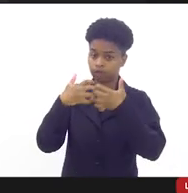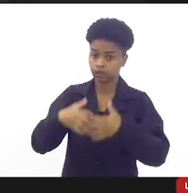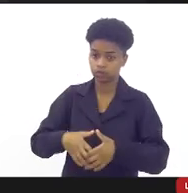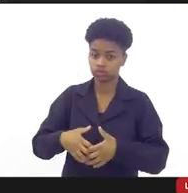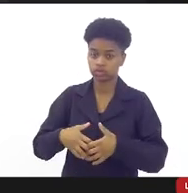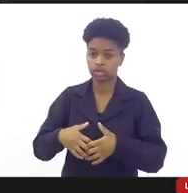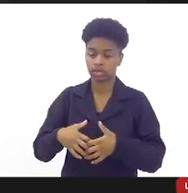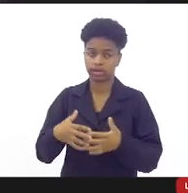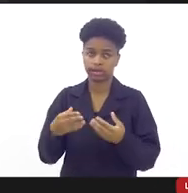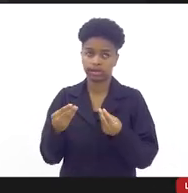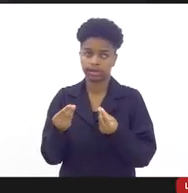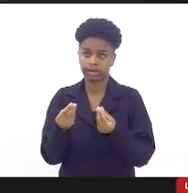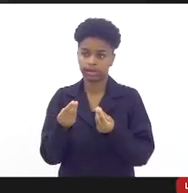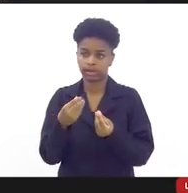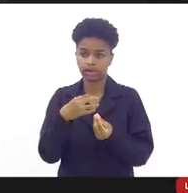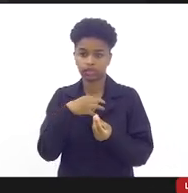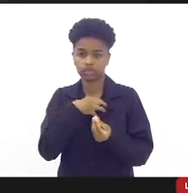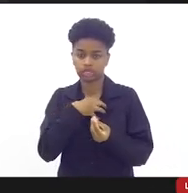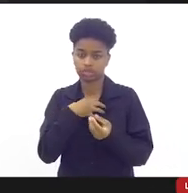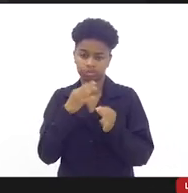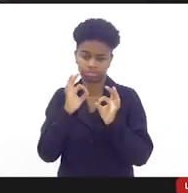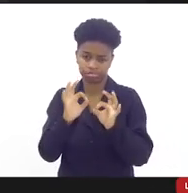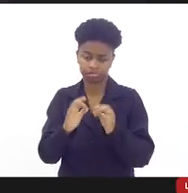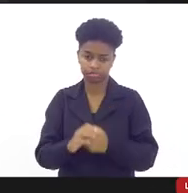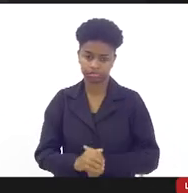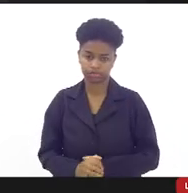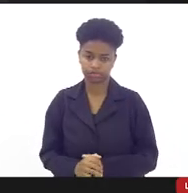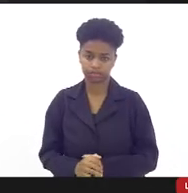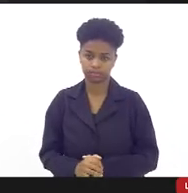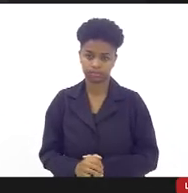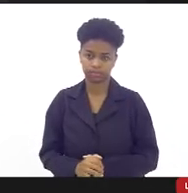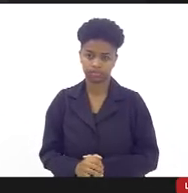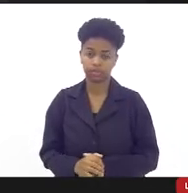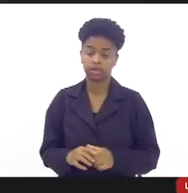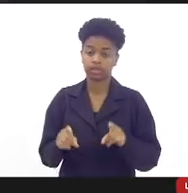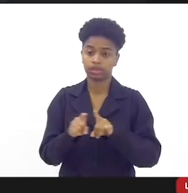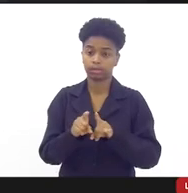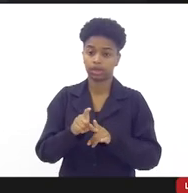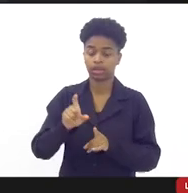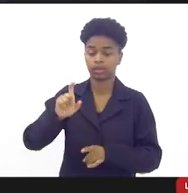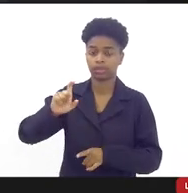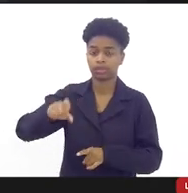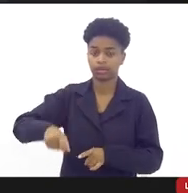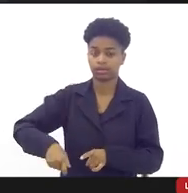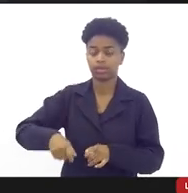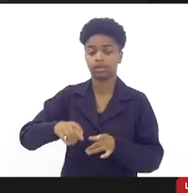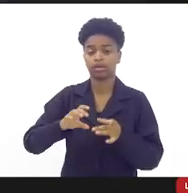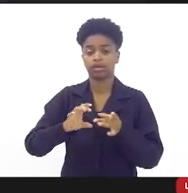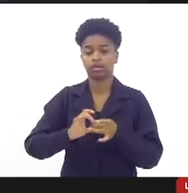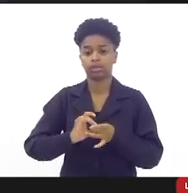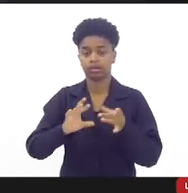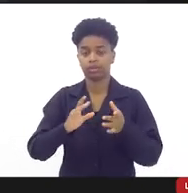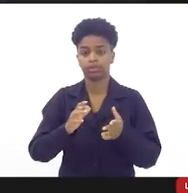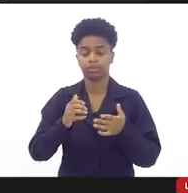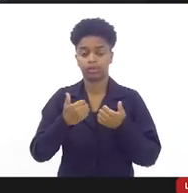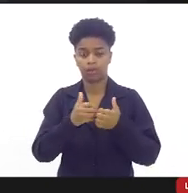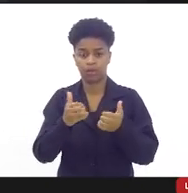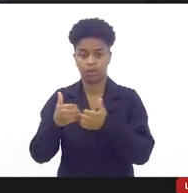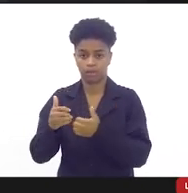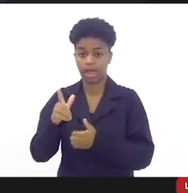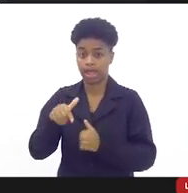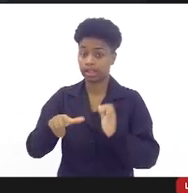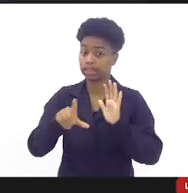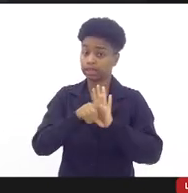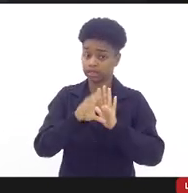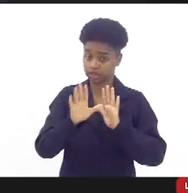forma e de maneira efetiva o passe livre é a lei Como já foi dito aqui por algum Deputado